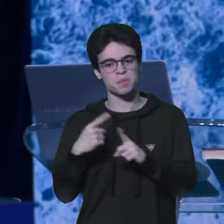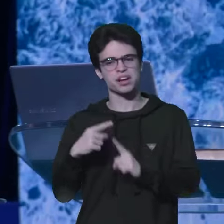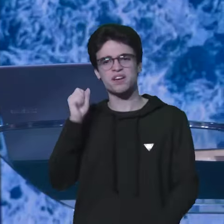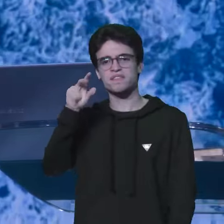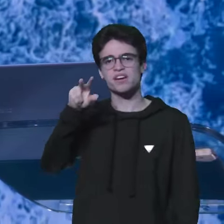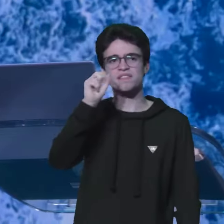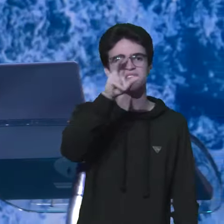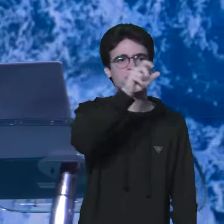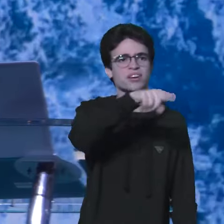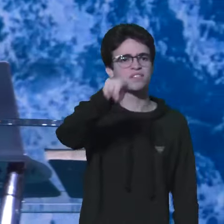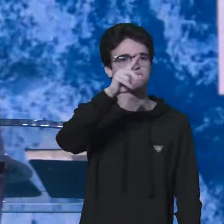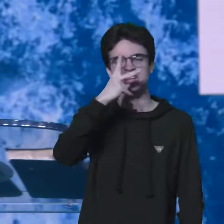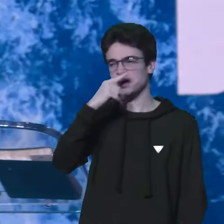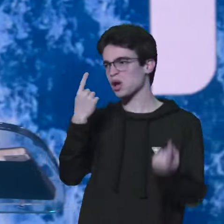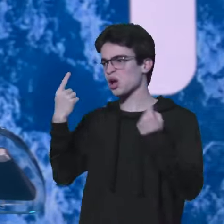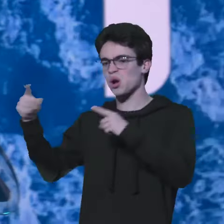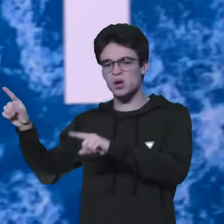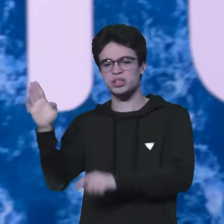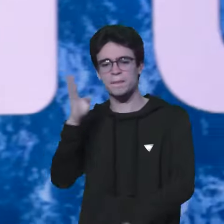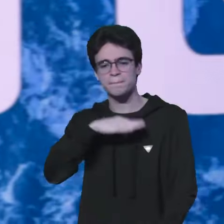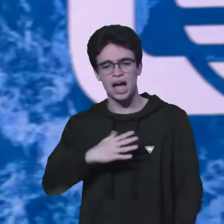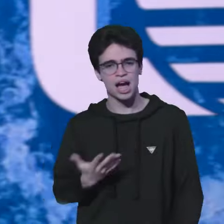vocês que estão tratando esse povo mal.